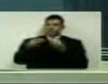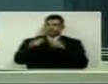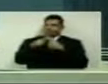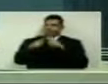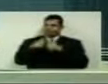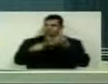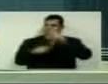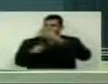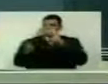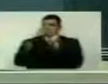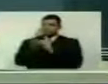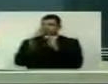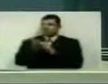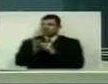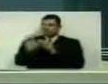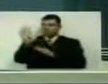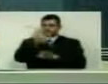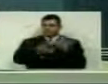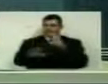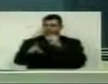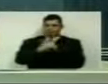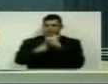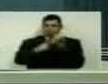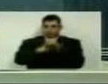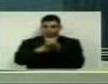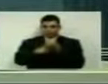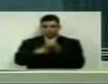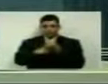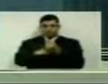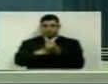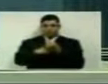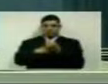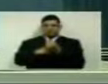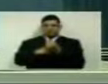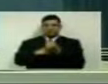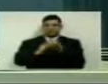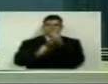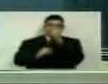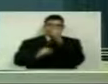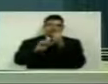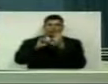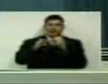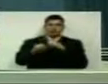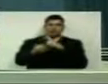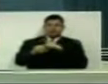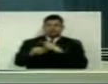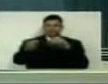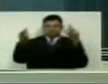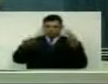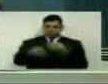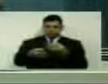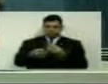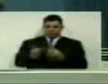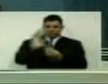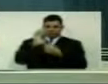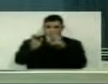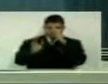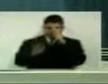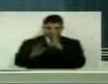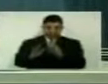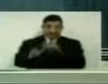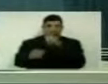consequência disso, falta de controle social das ações do poder público e se houver certeza da